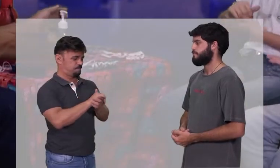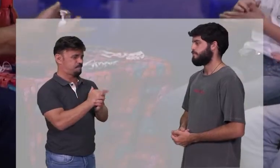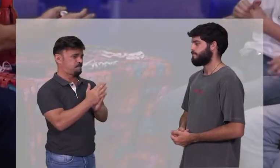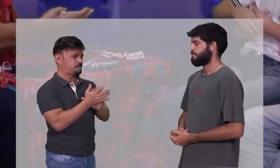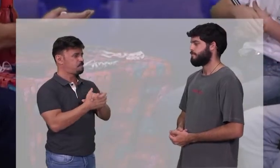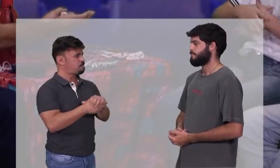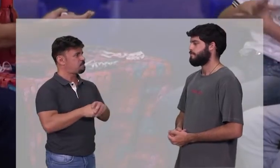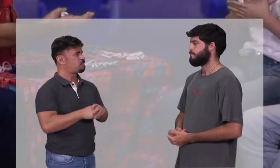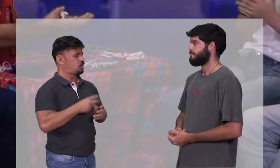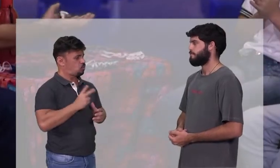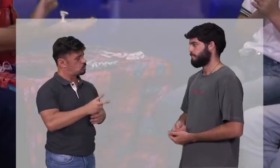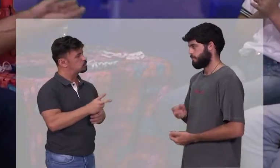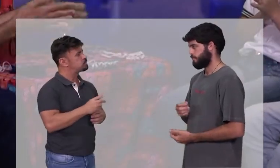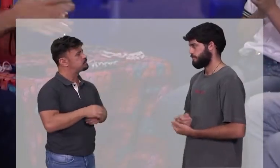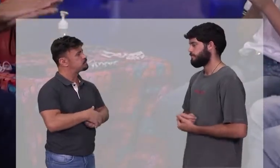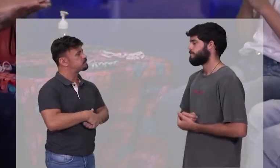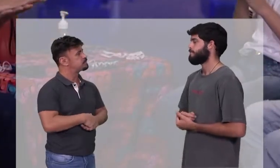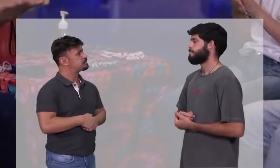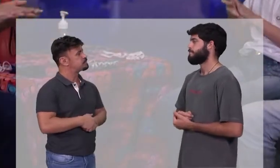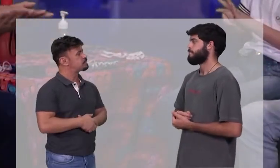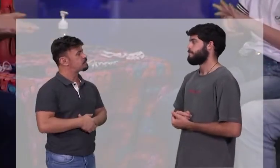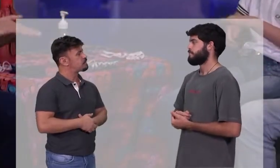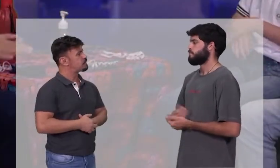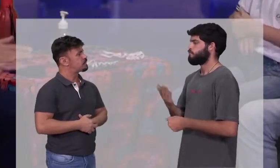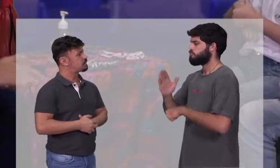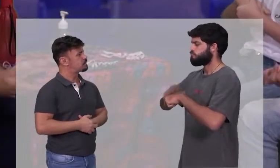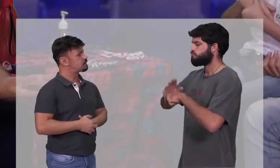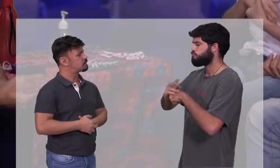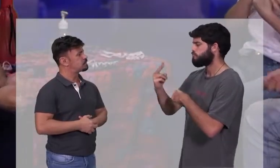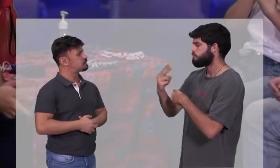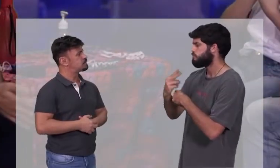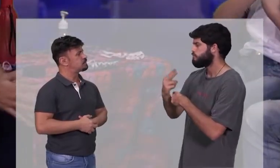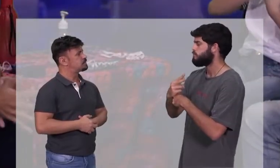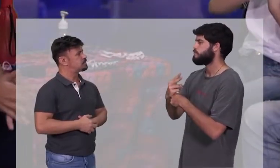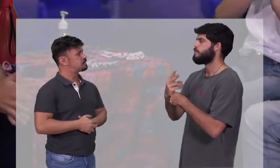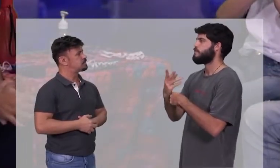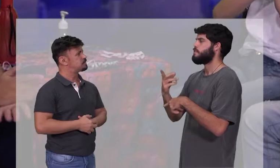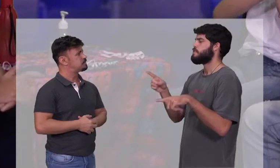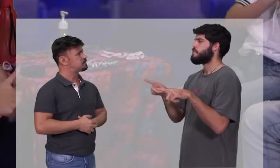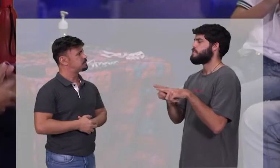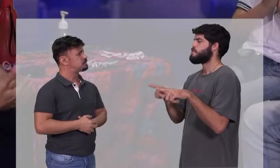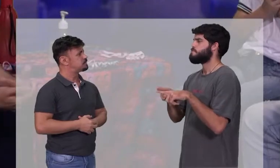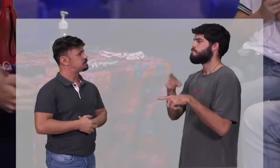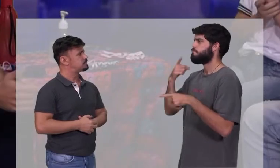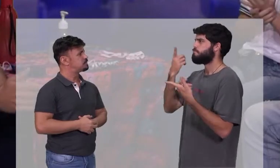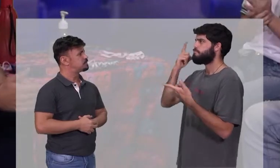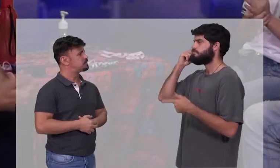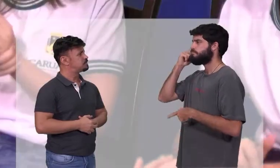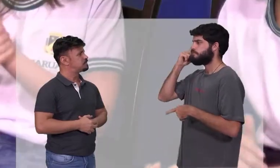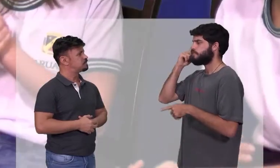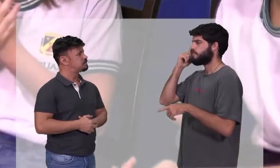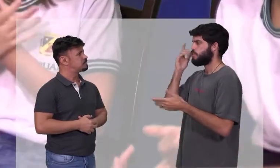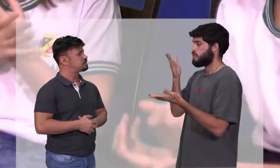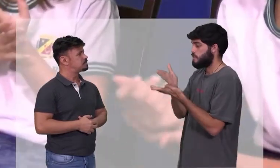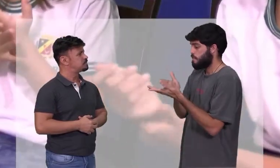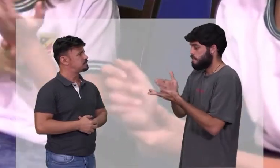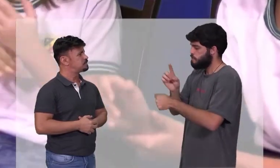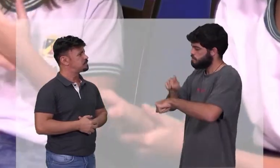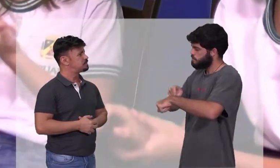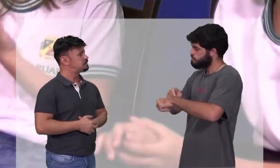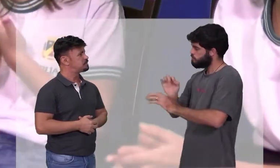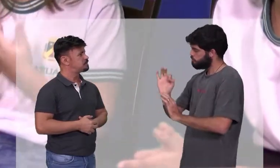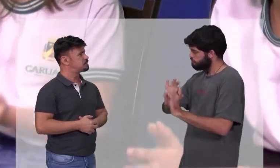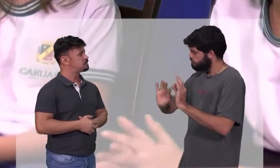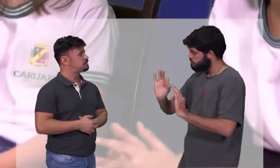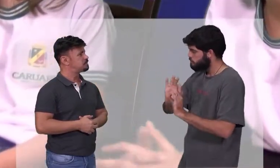de botar, então vamos falar. Mas pode continuar, Nilton. O autocuidado, muitas vezes, é também você pensar no seu mental, dividir o seu tempo bem, pra